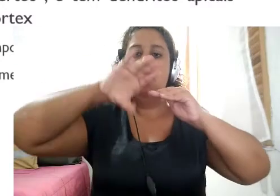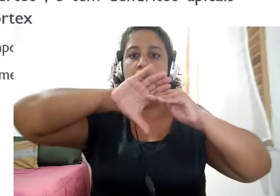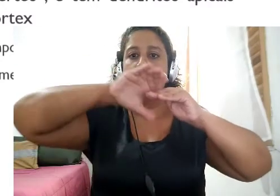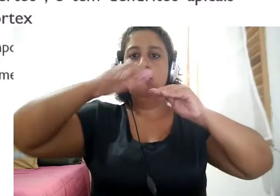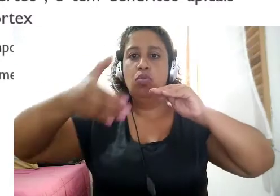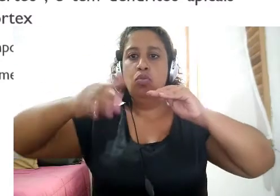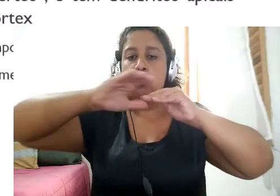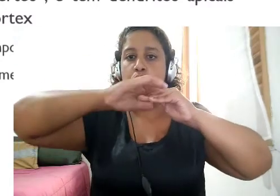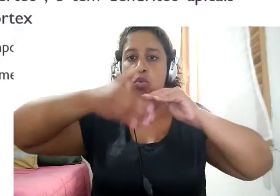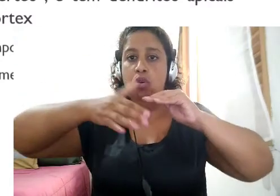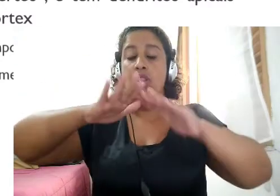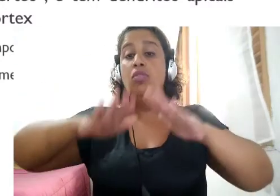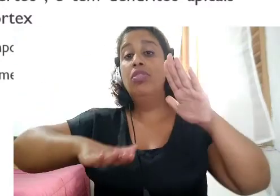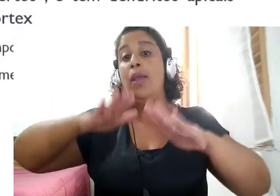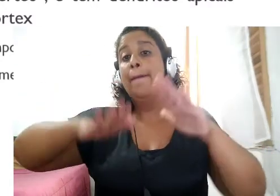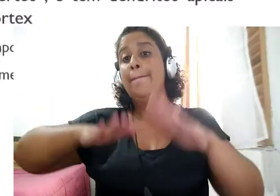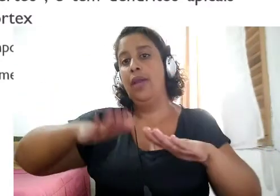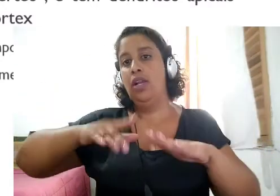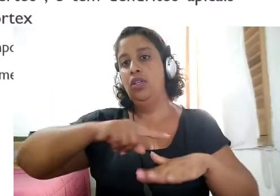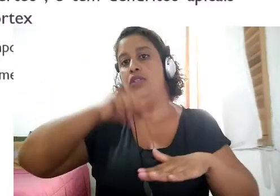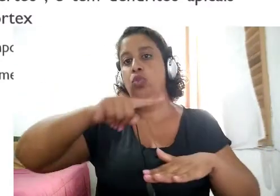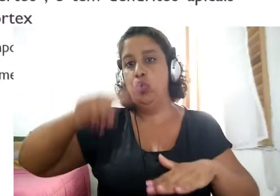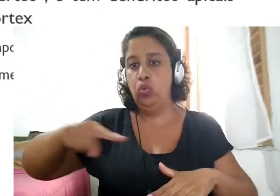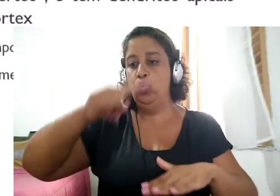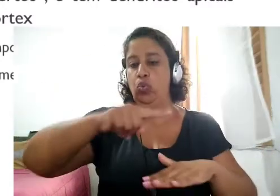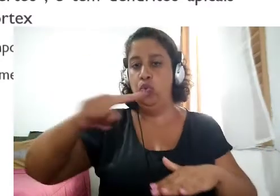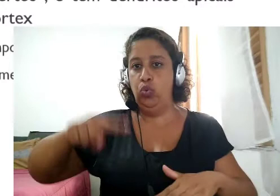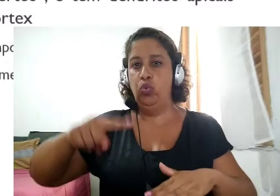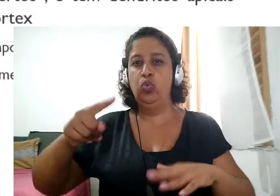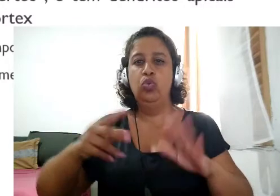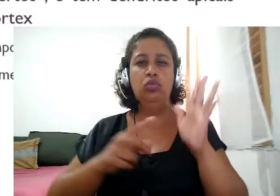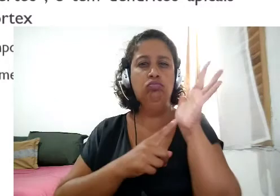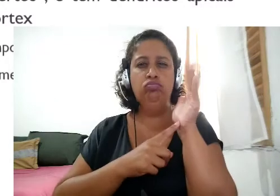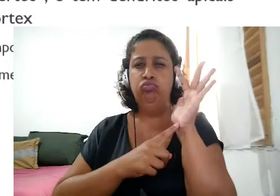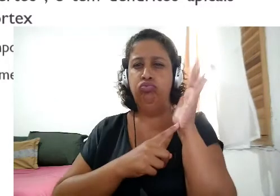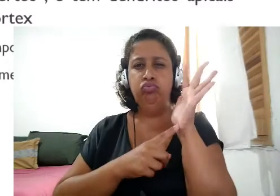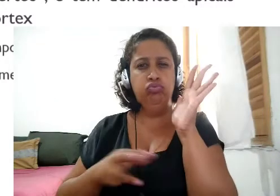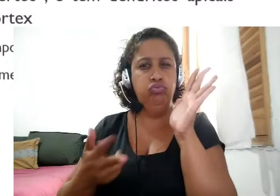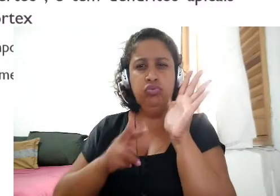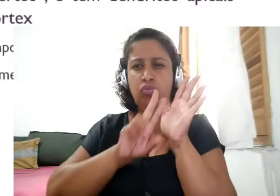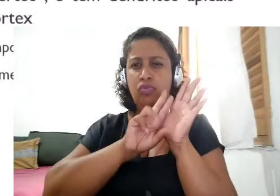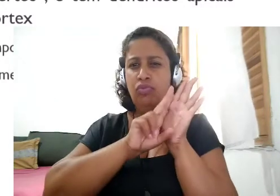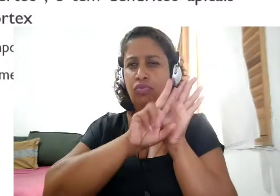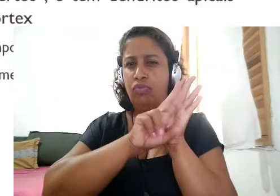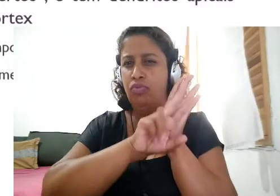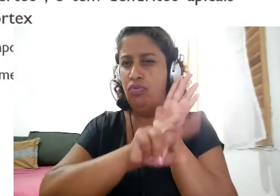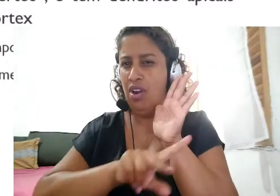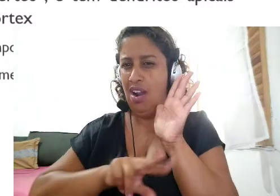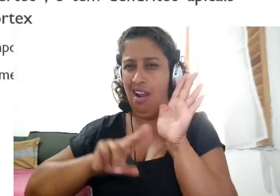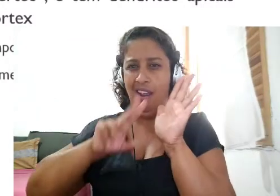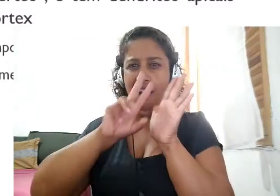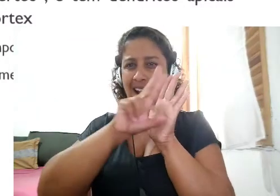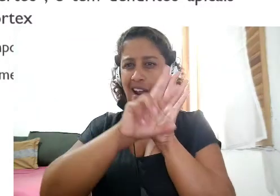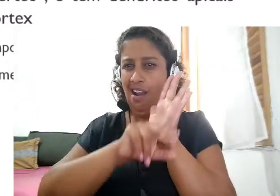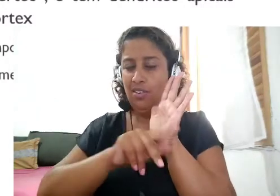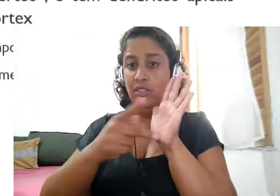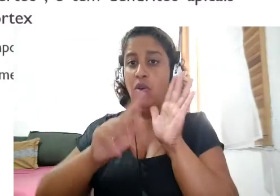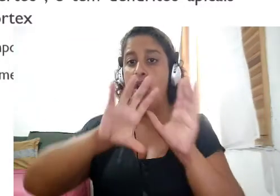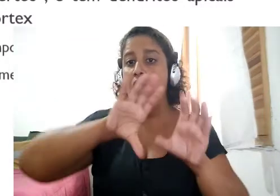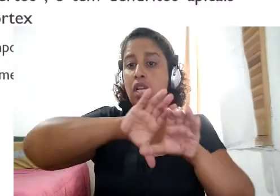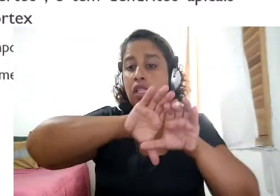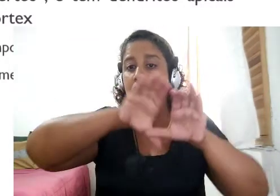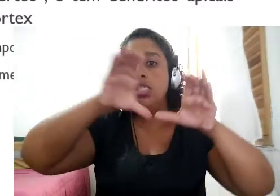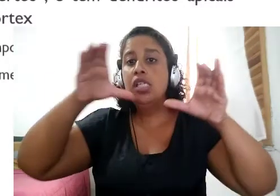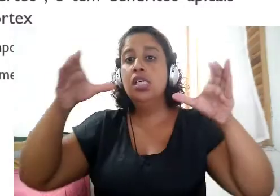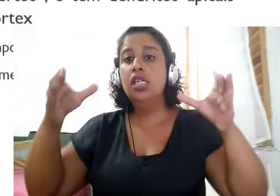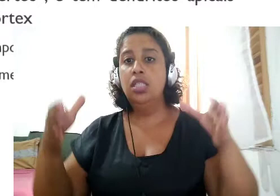os dendritos apicais deles que vão fazer essa perpendicularidade com o córtex. Então, quando eu tiver dois campos, quanto mais neurônios estiverem perto, melhor vai ser,